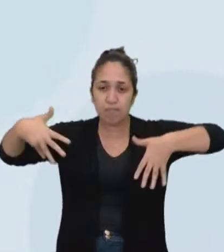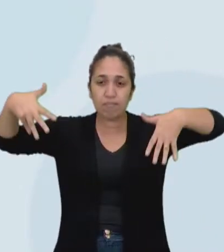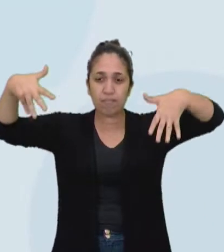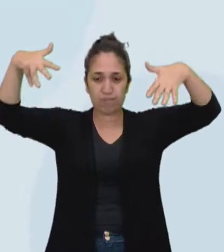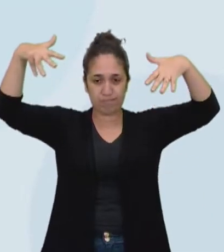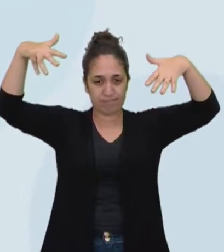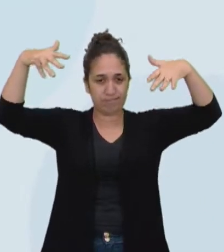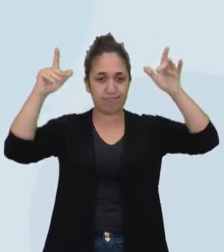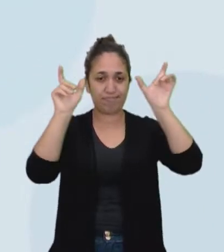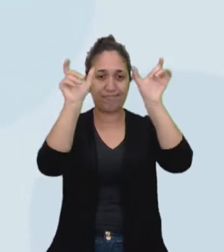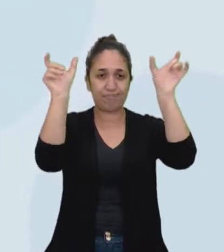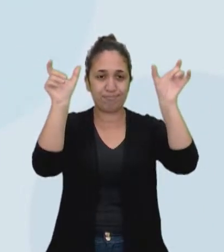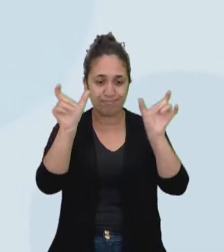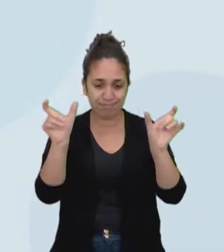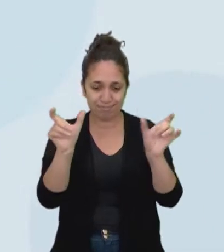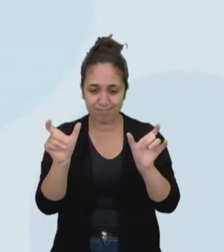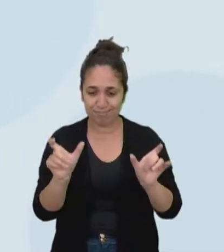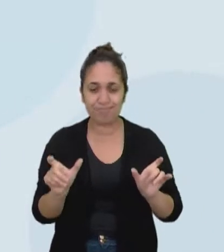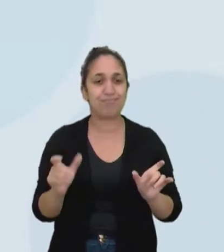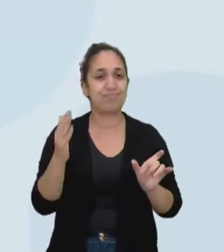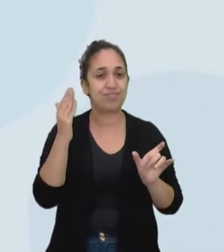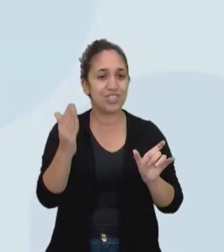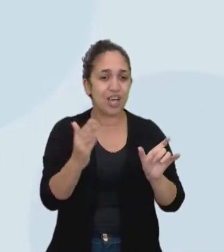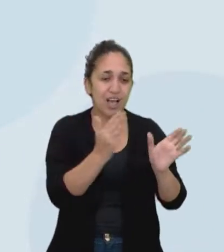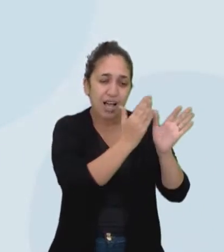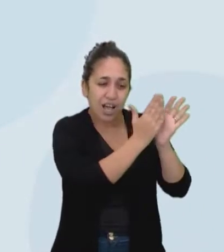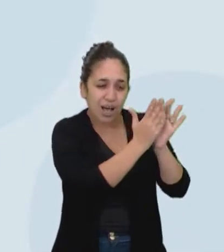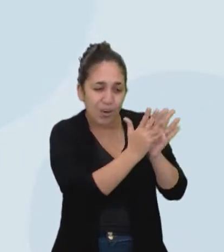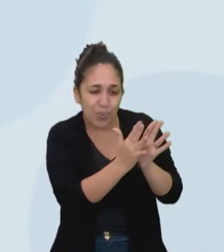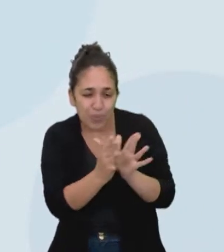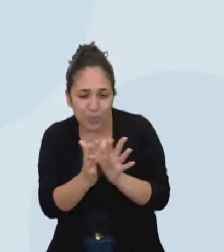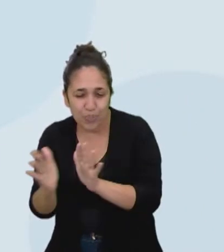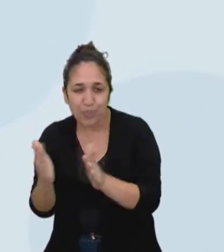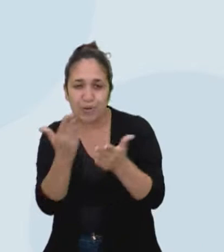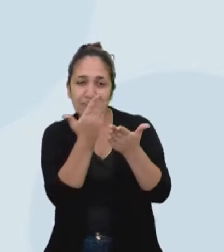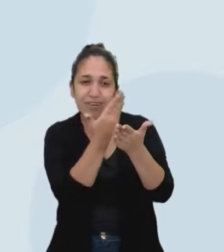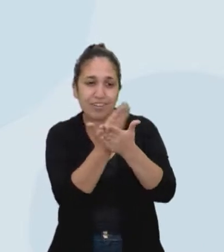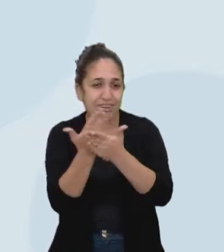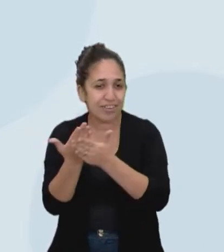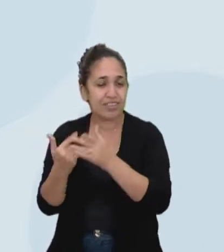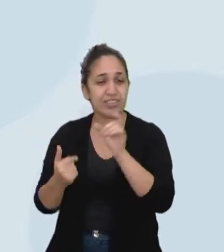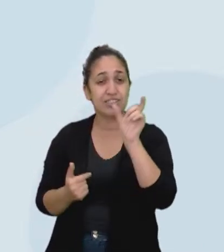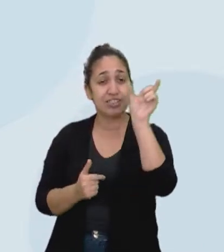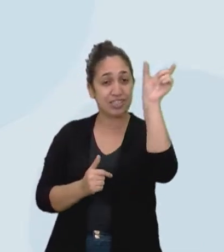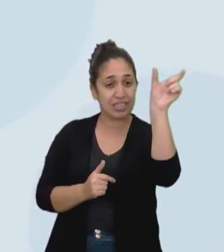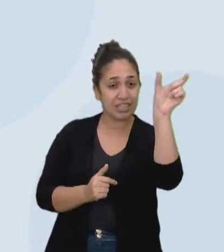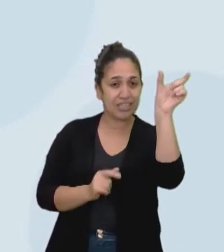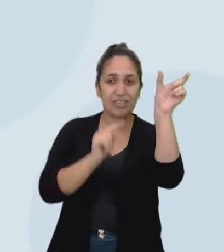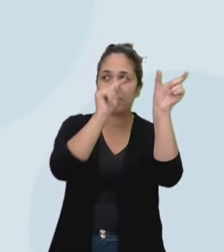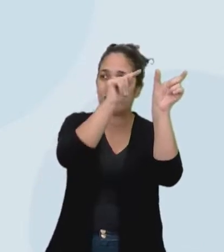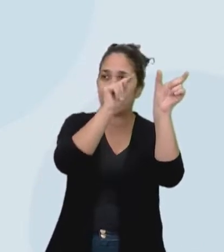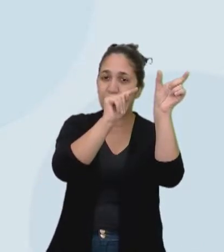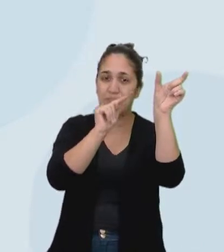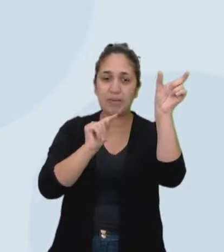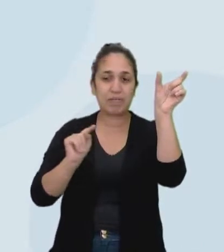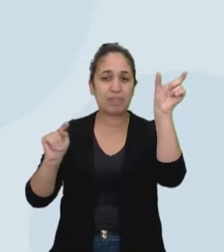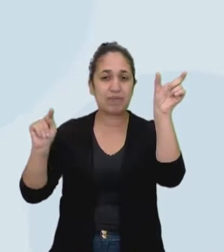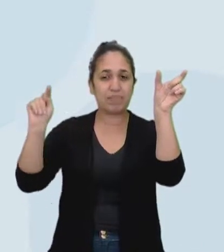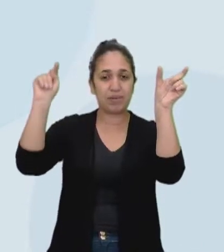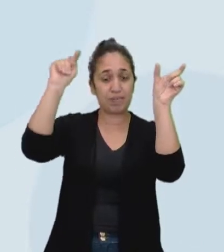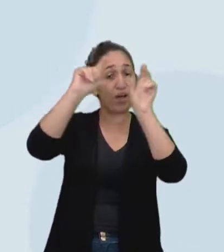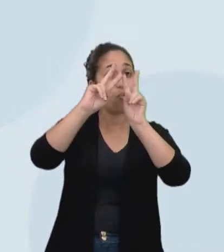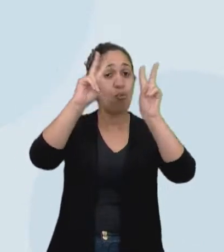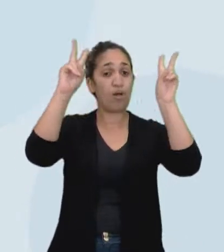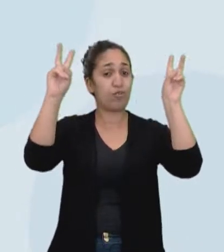são as palavras aí que nós trabalhamos durante todo o nosso percurso. Cada palavra aí tem um assunto pertinente a uma